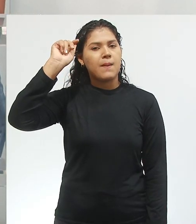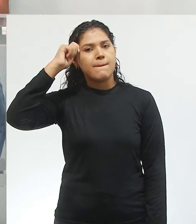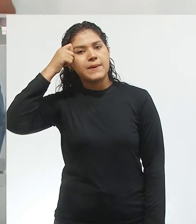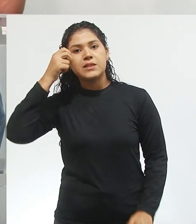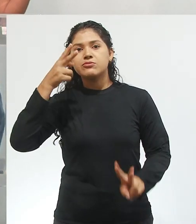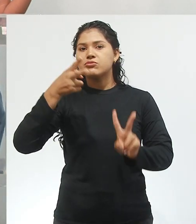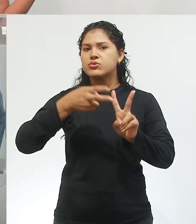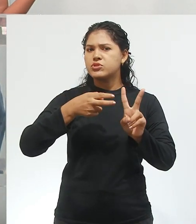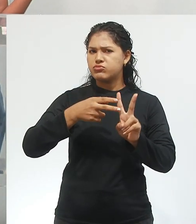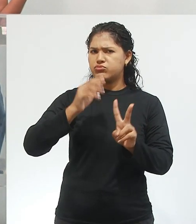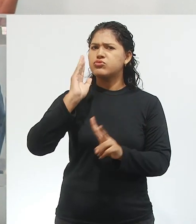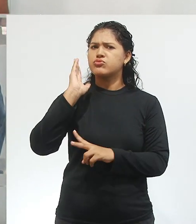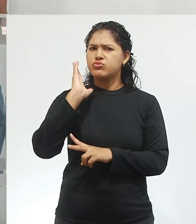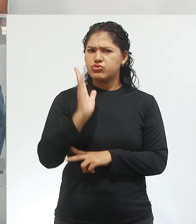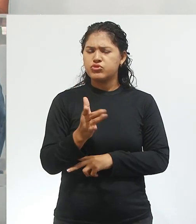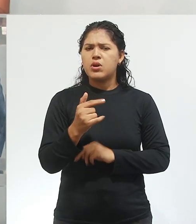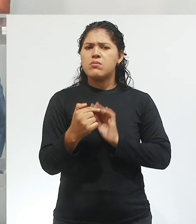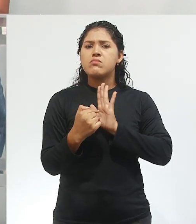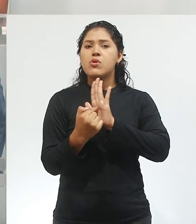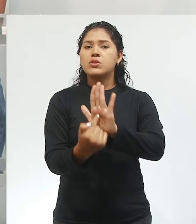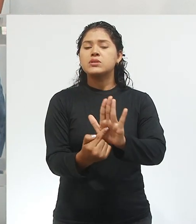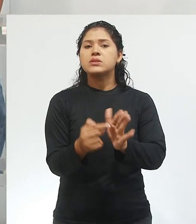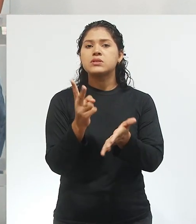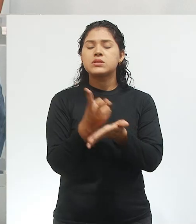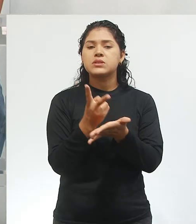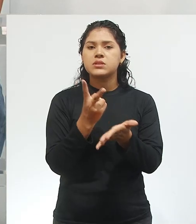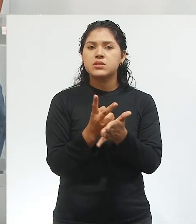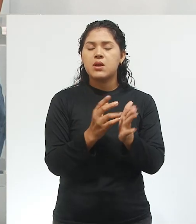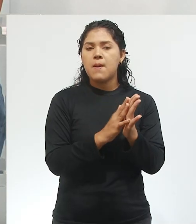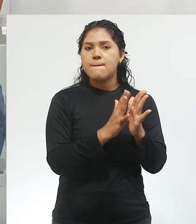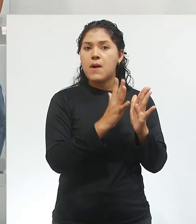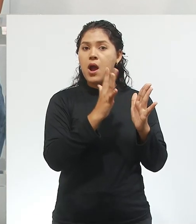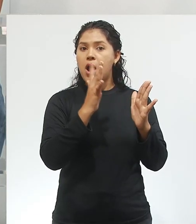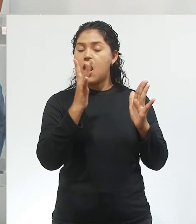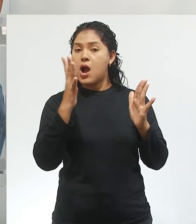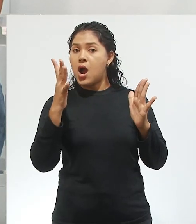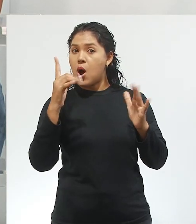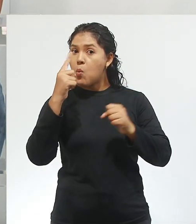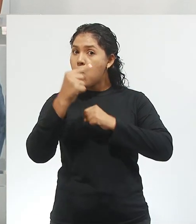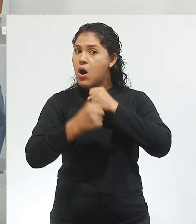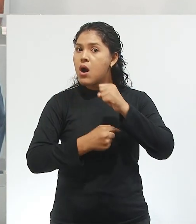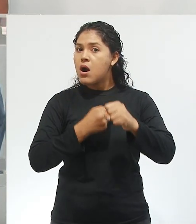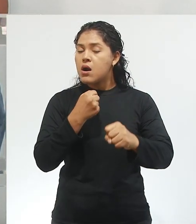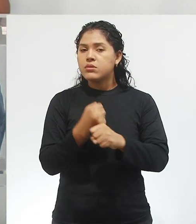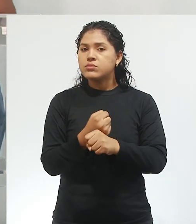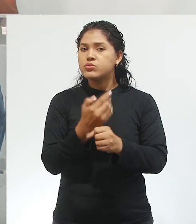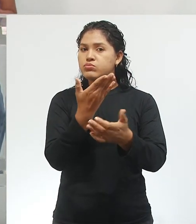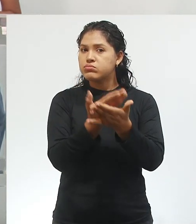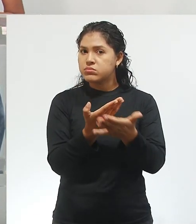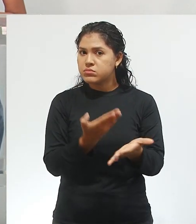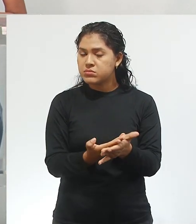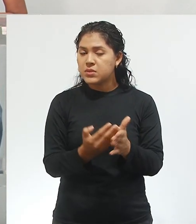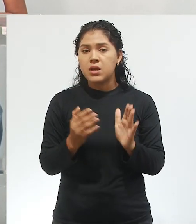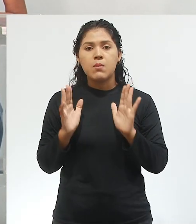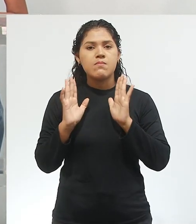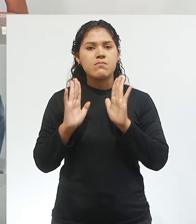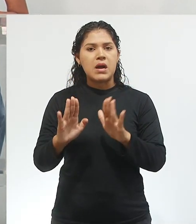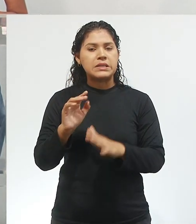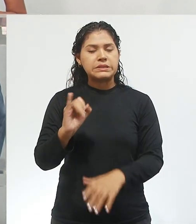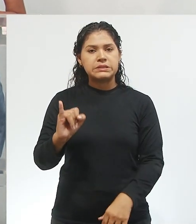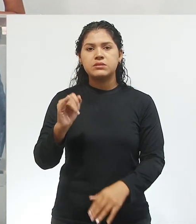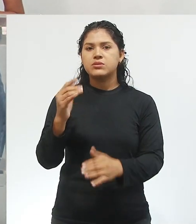do indígena, estejam sendo trabalhadas durante todo o ano letivo. Mas se a sua escola, por